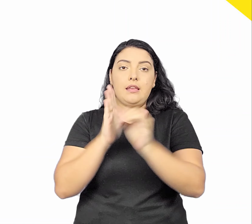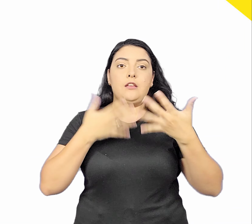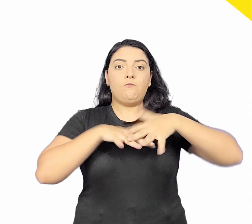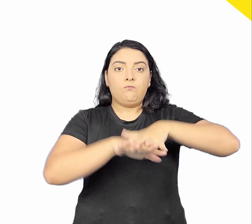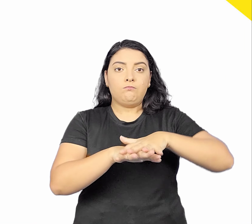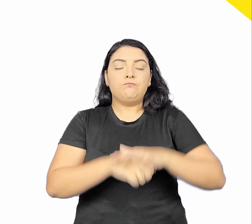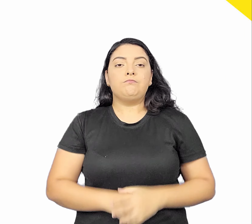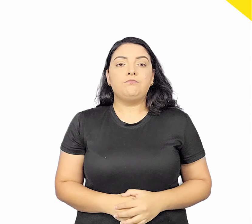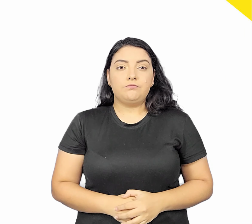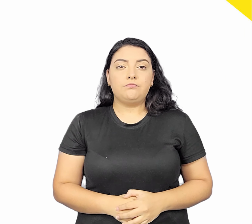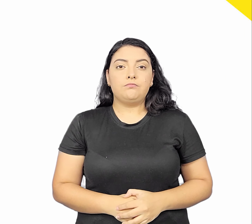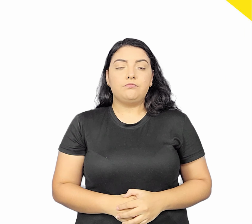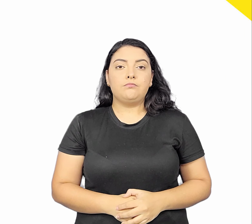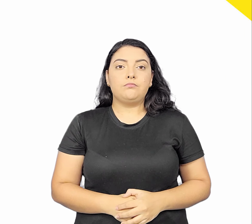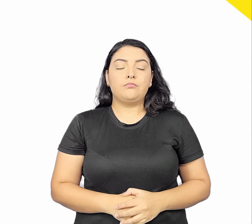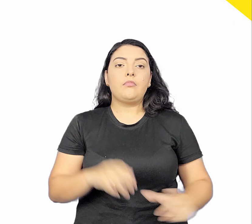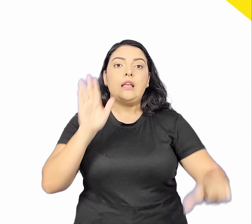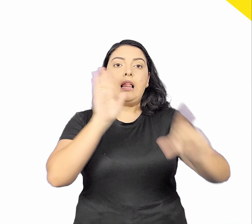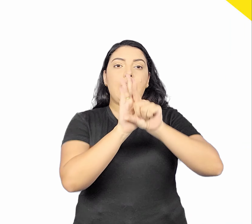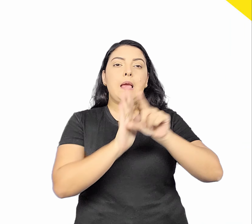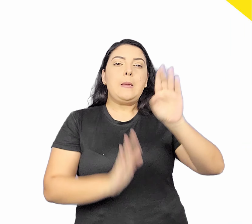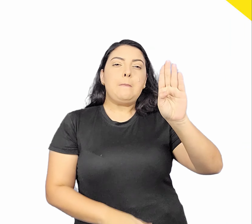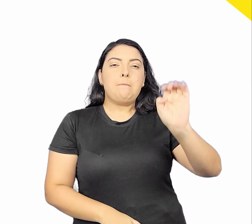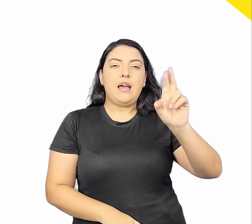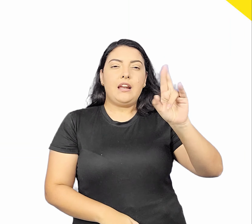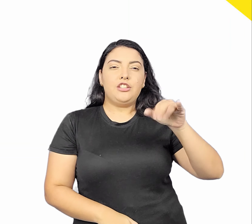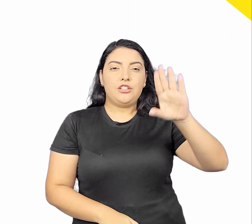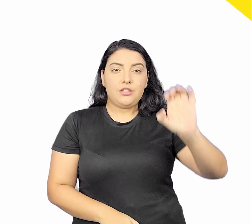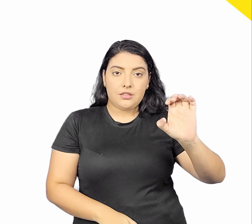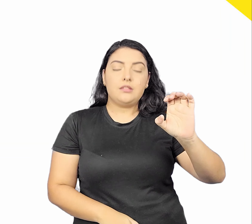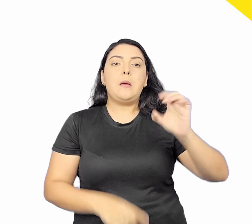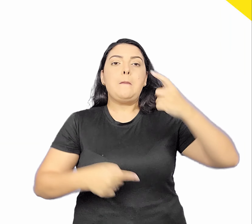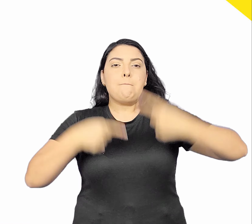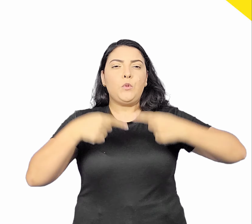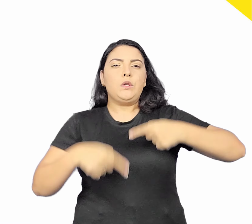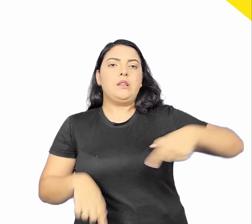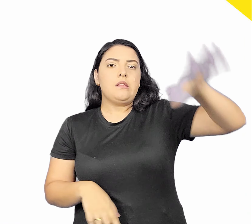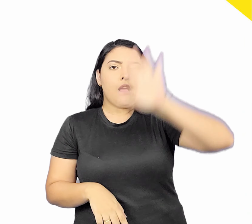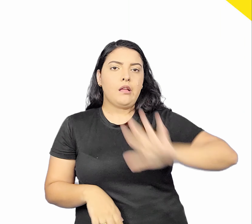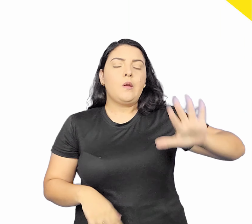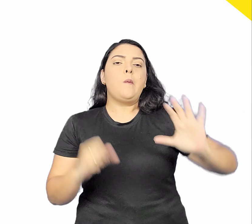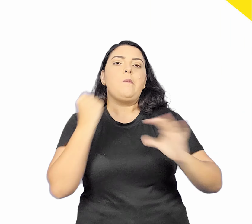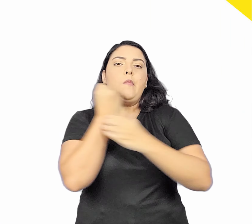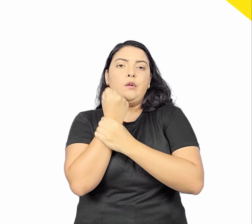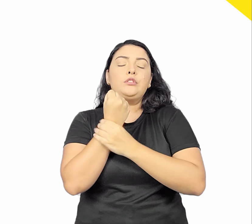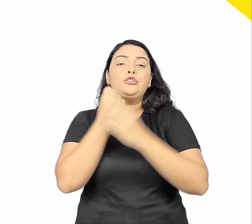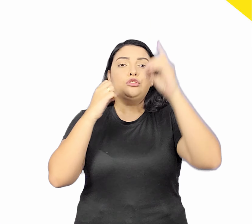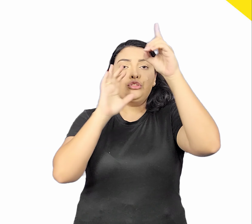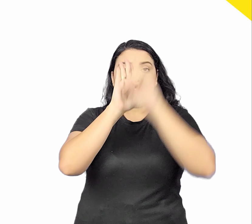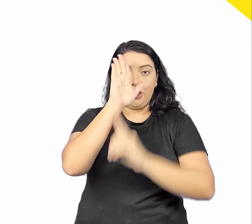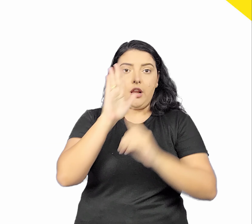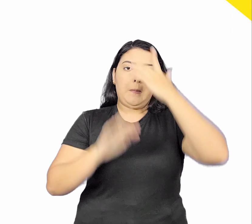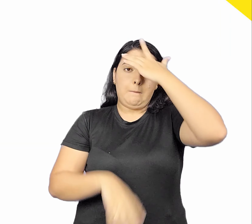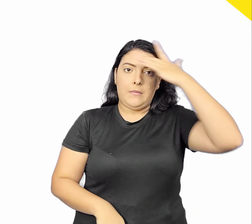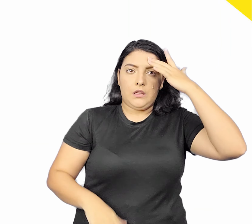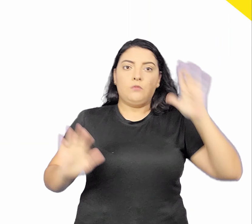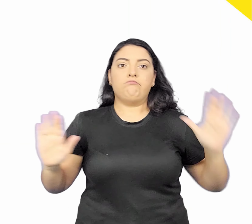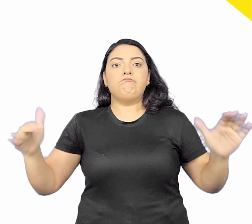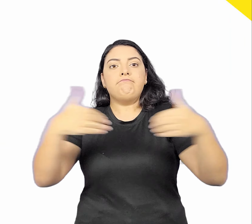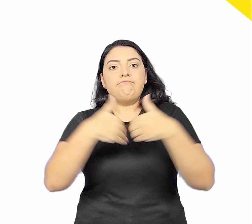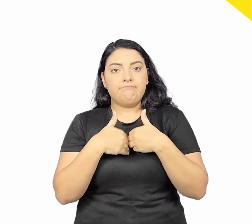Lei Brasileira de Inclusão Lei Berenice Piana Política Nacional de Proteção dos